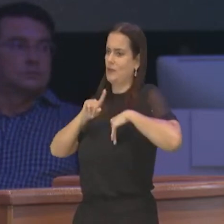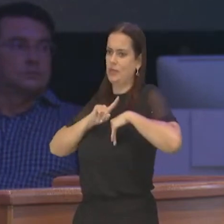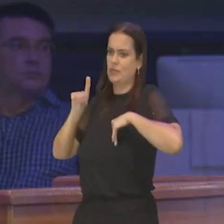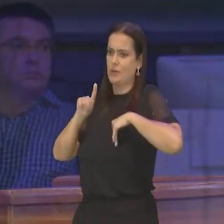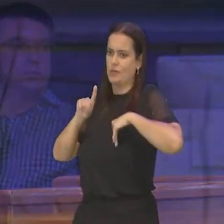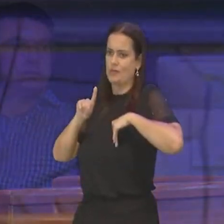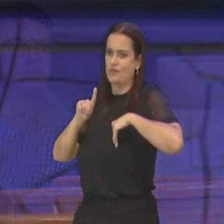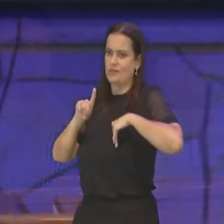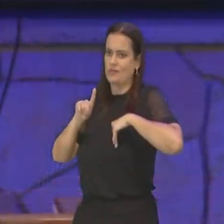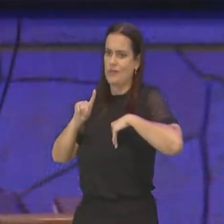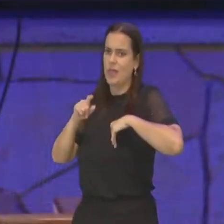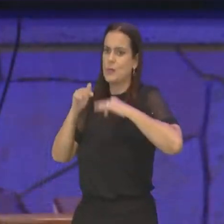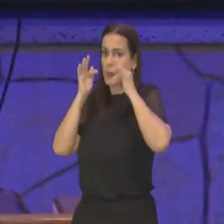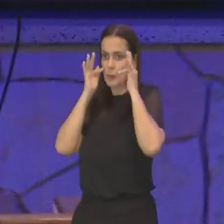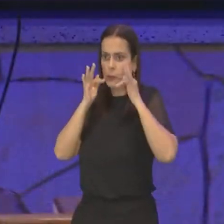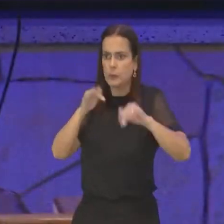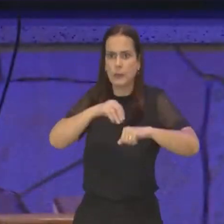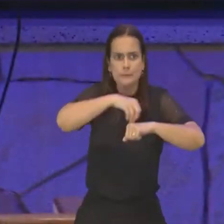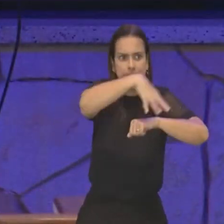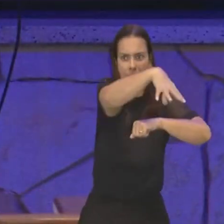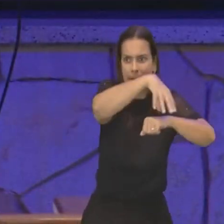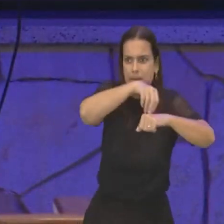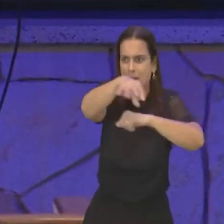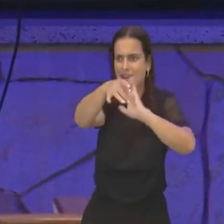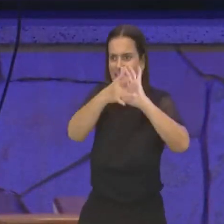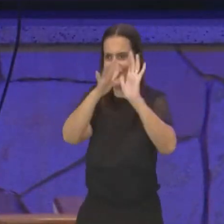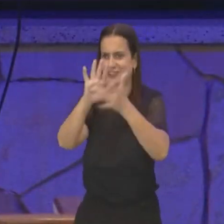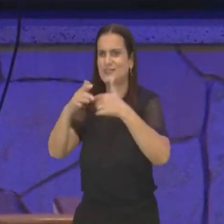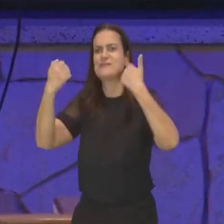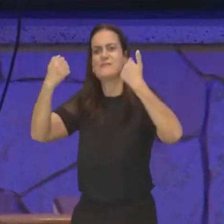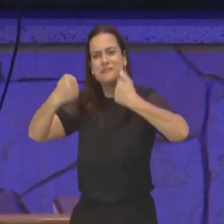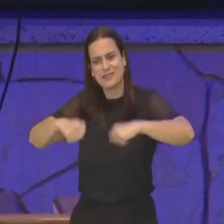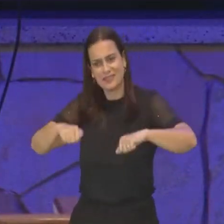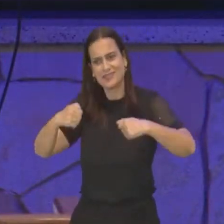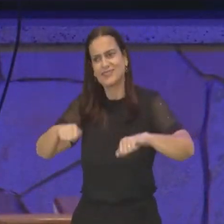às pessoas que estão ao nosso redor.